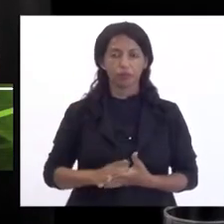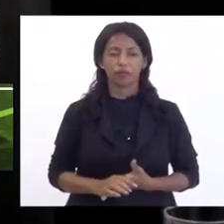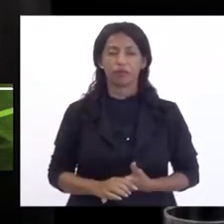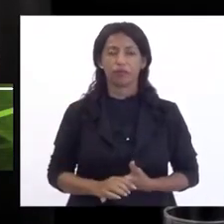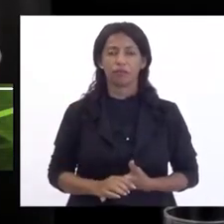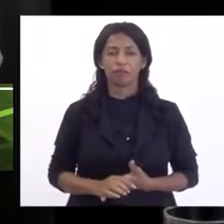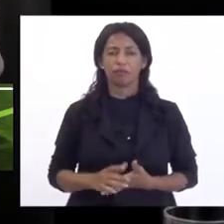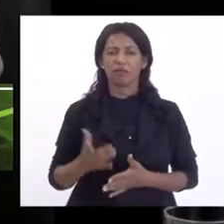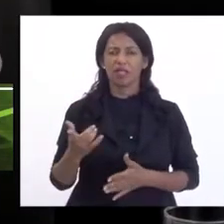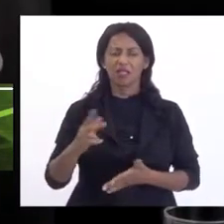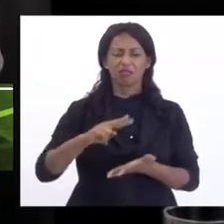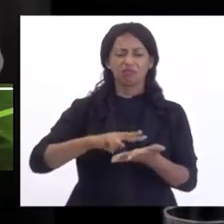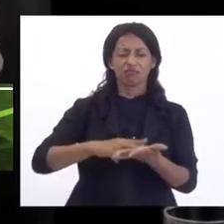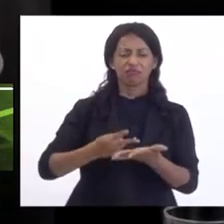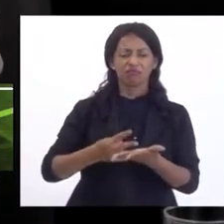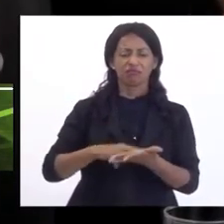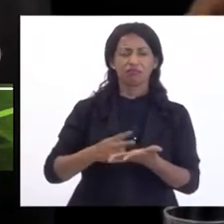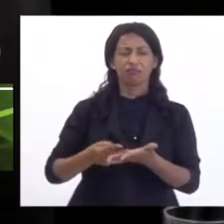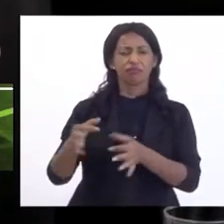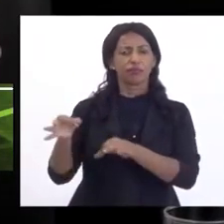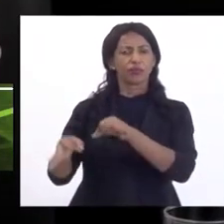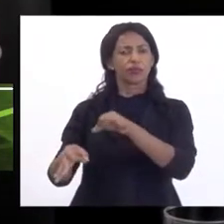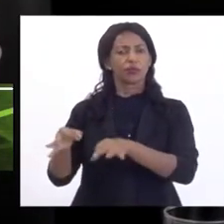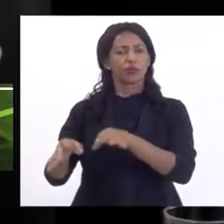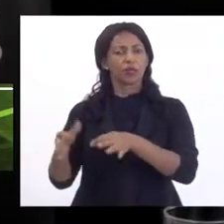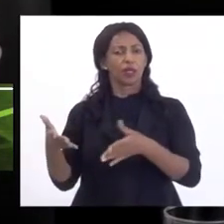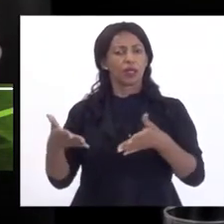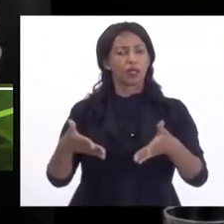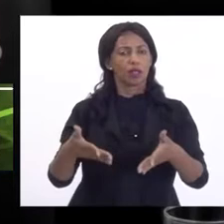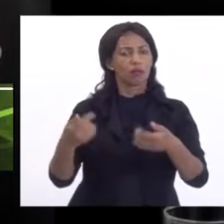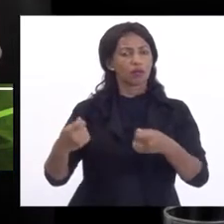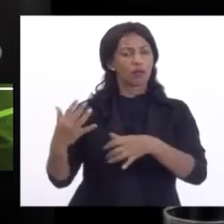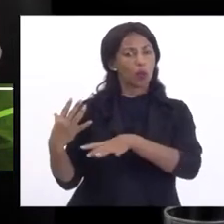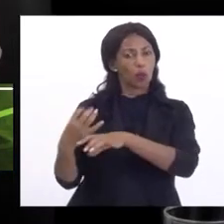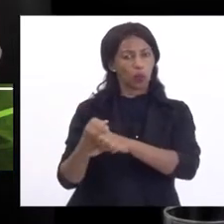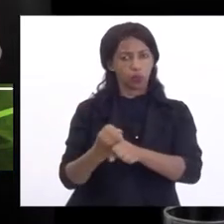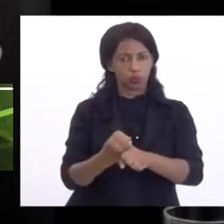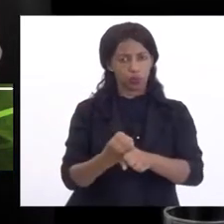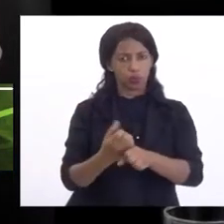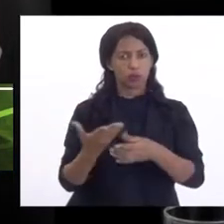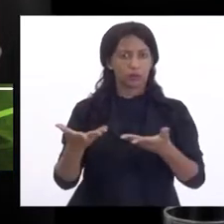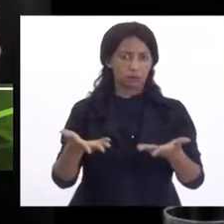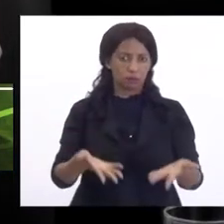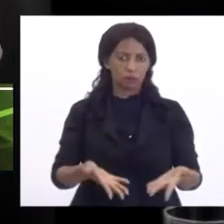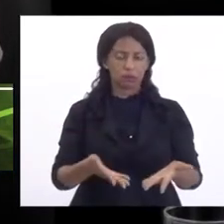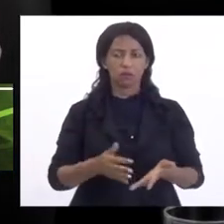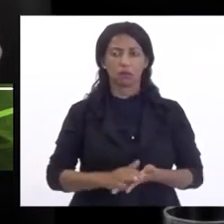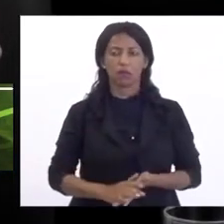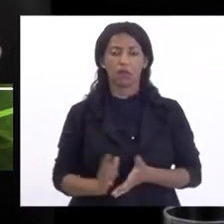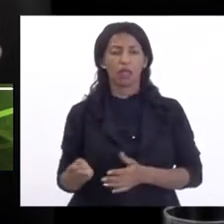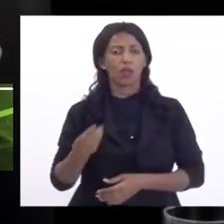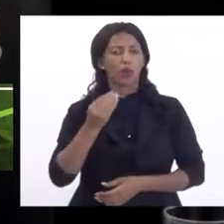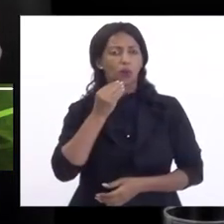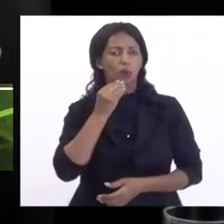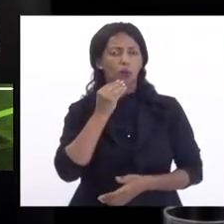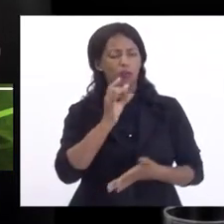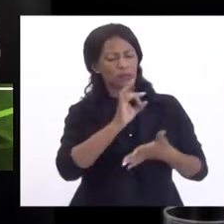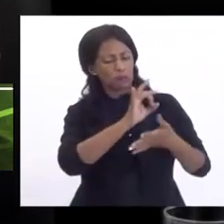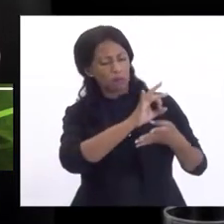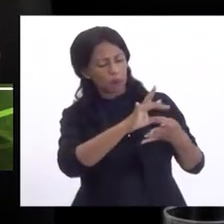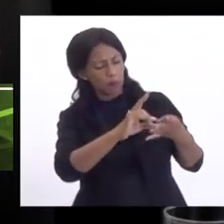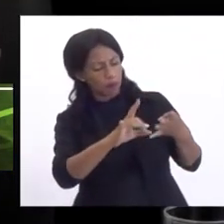de matéria de interpretação jurídica e não necessariamente de contas, né? Então, eu poderia abordar cada